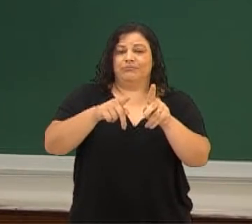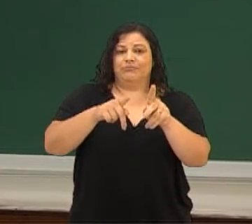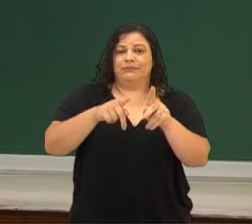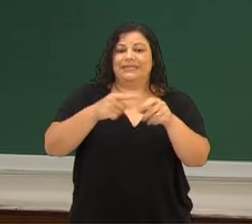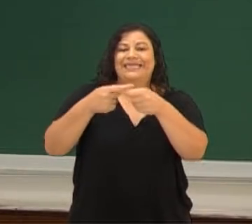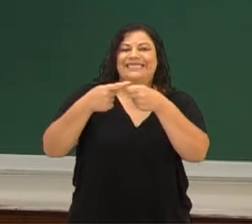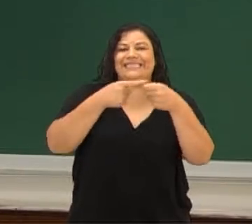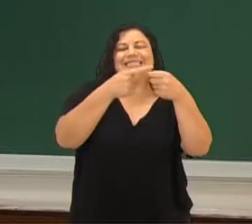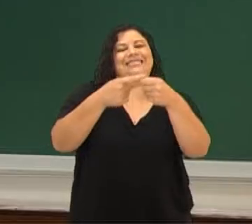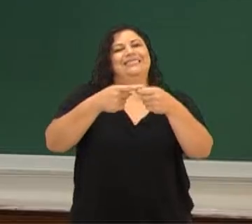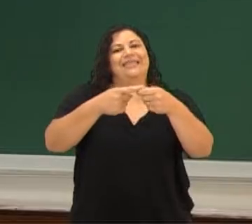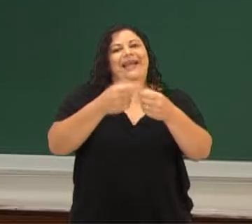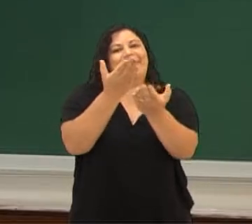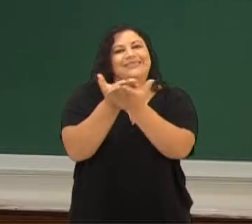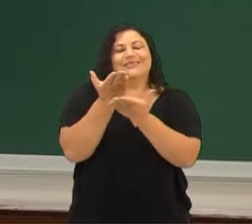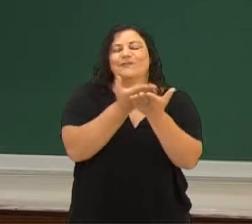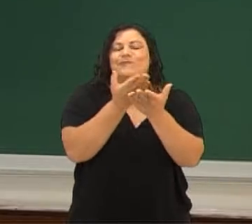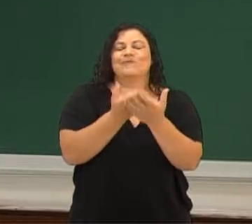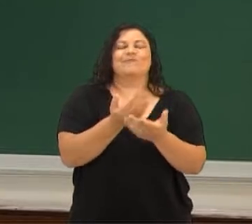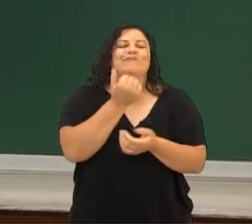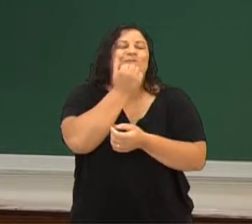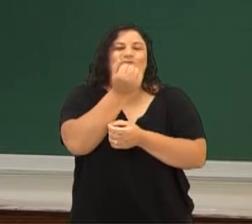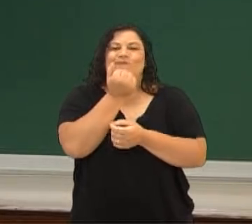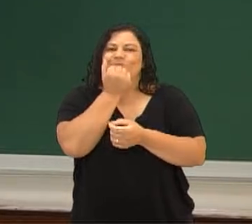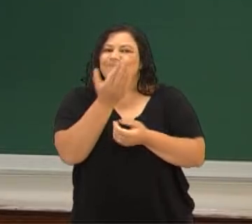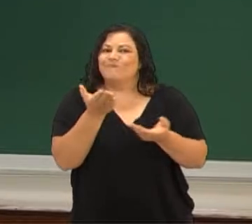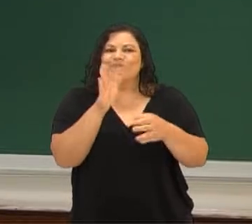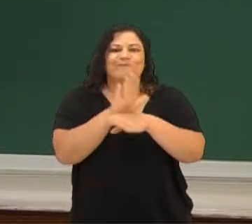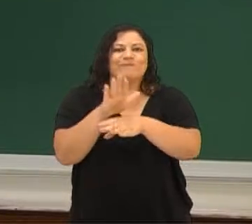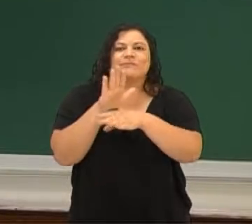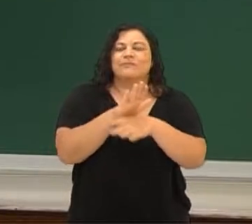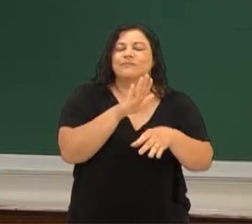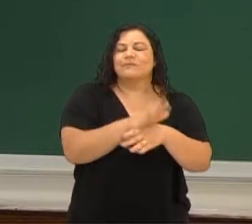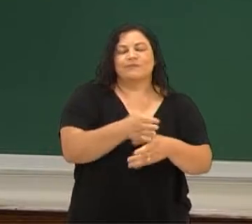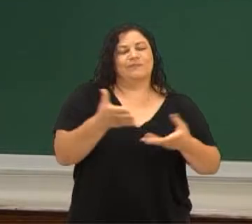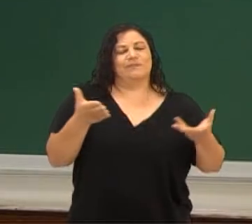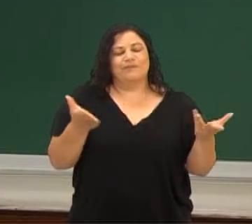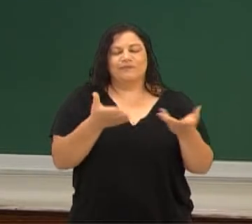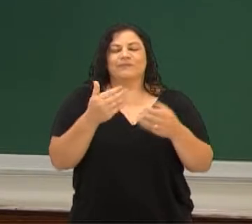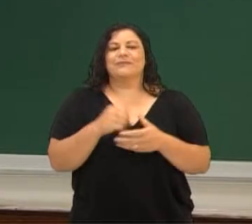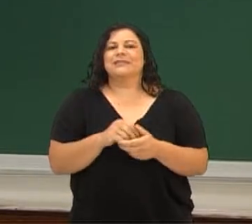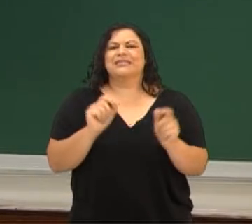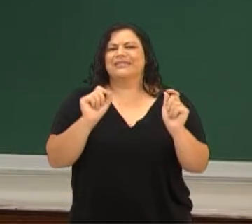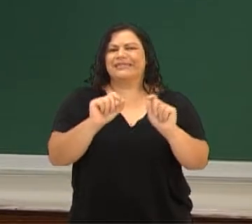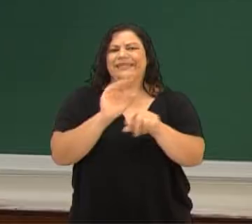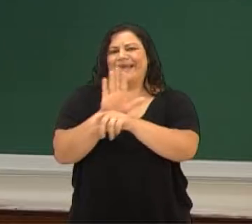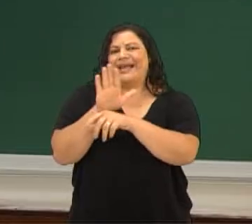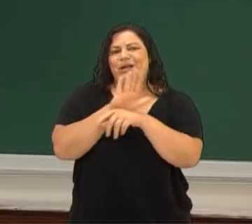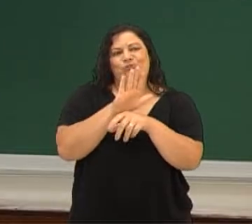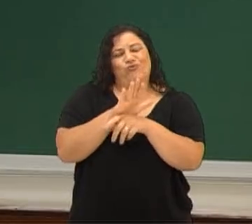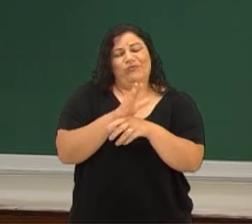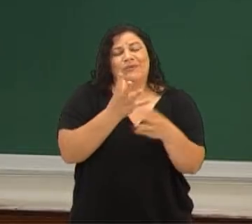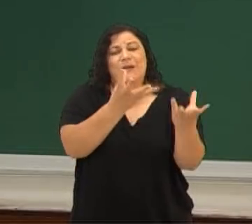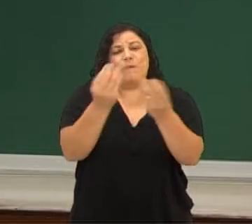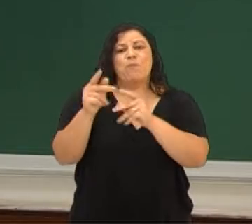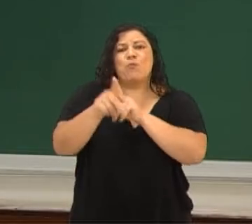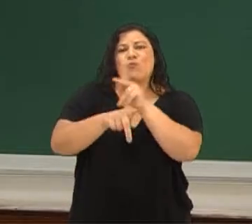como atender a demanda, né, da educação, não, a cidade não consegue abrigar, né, toda essa